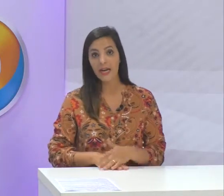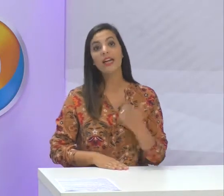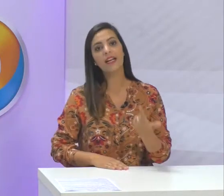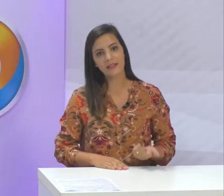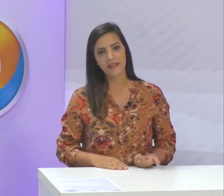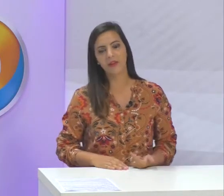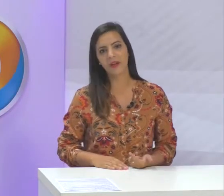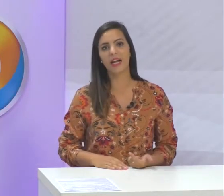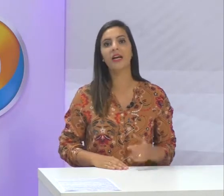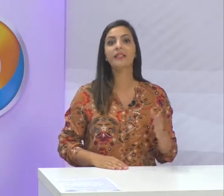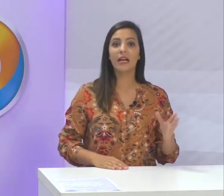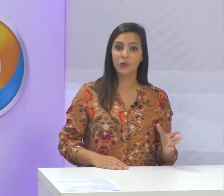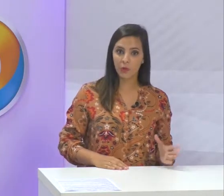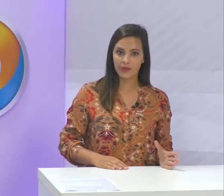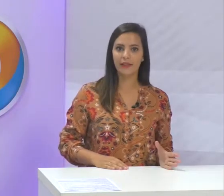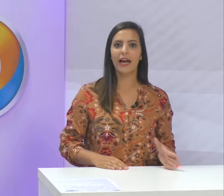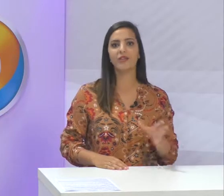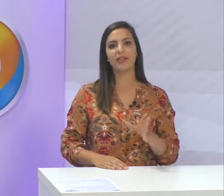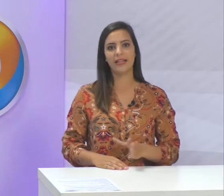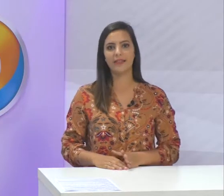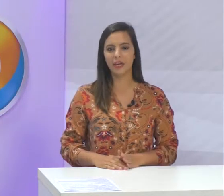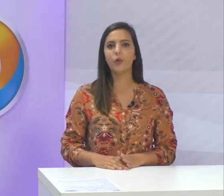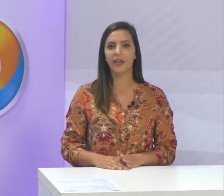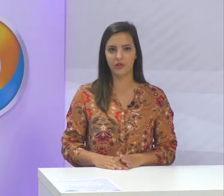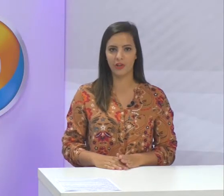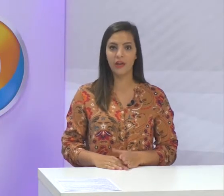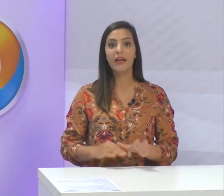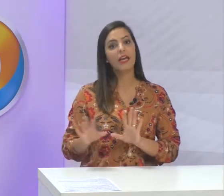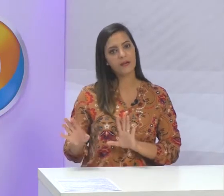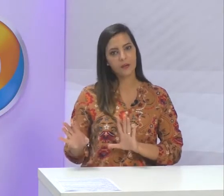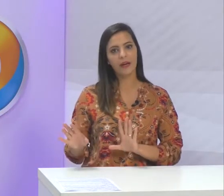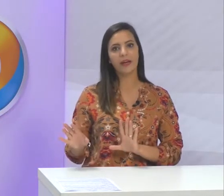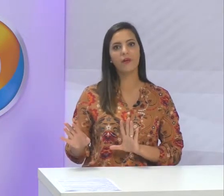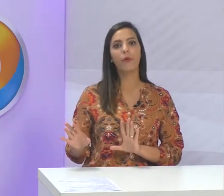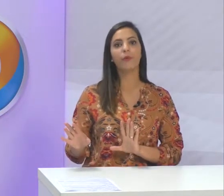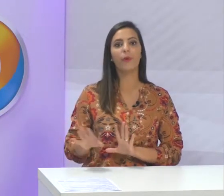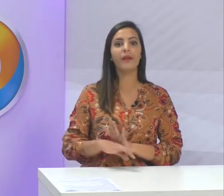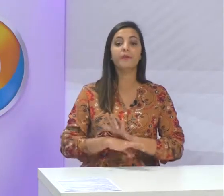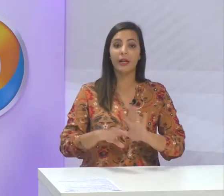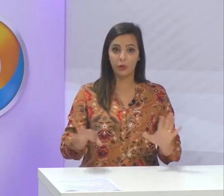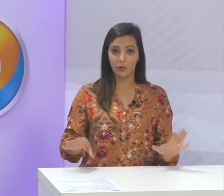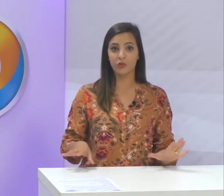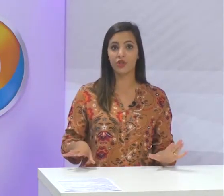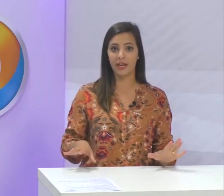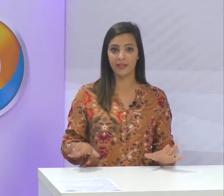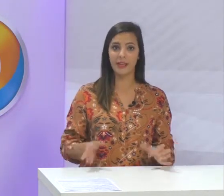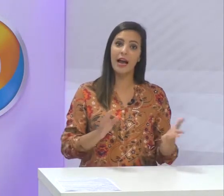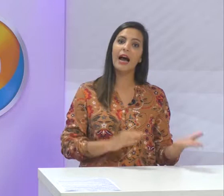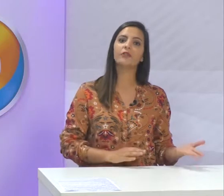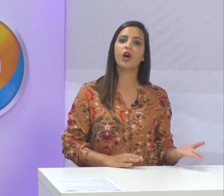e na terça-feira das duas da tarde às dez da noite isso pra quem comprou aí pra todos os